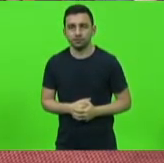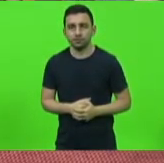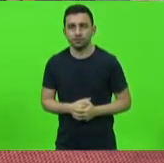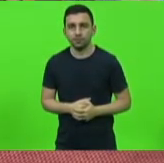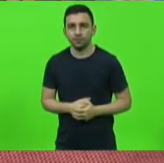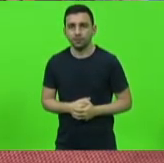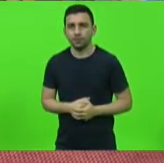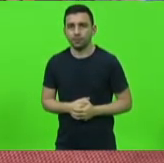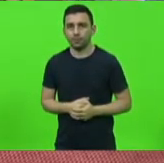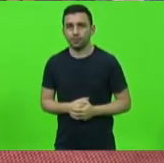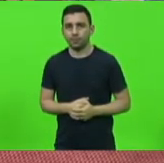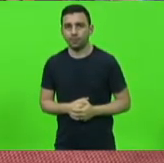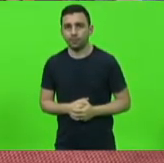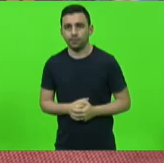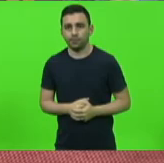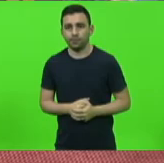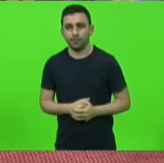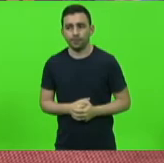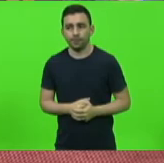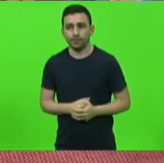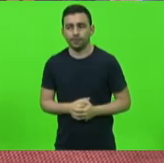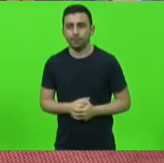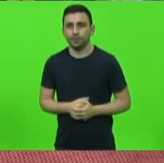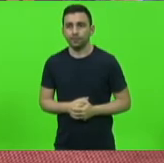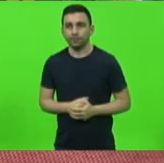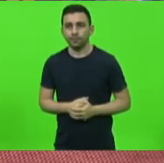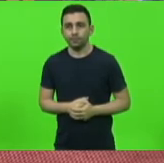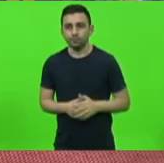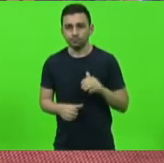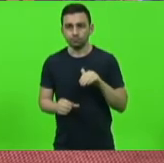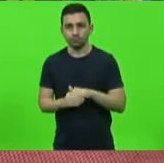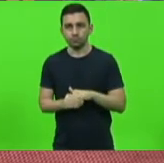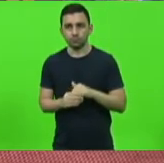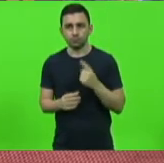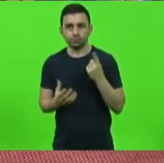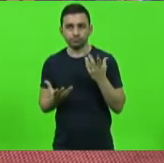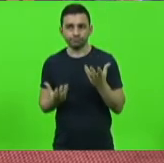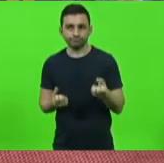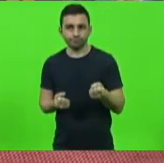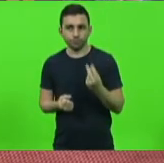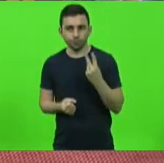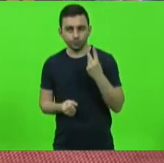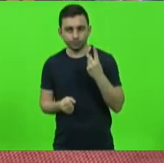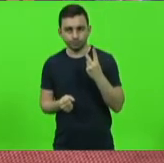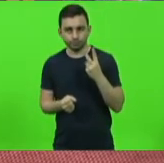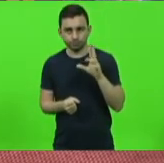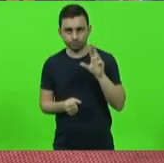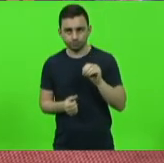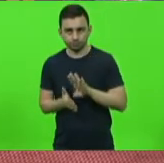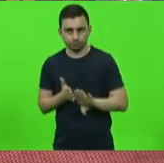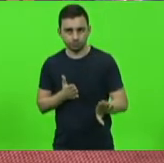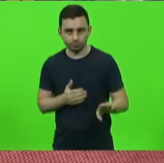Quem vota um, vota a favor. Quem vota dois, rejeita o projeto de lei complementar.